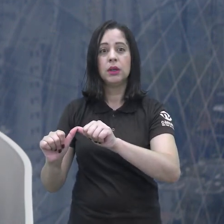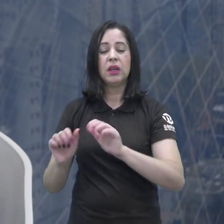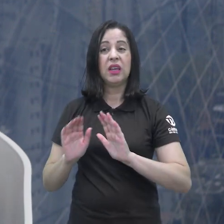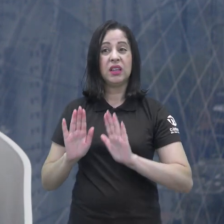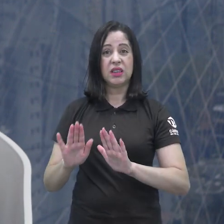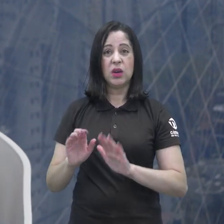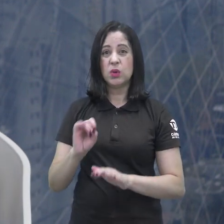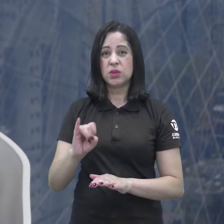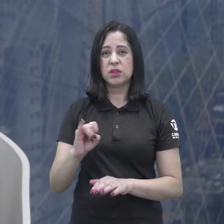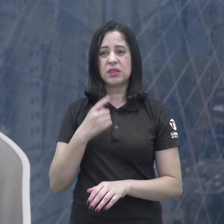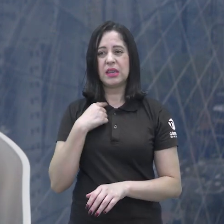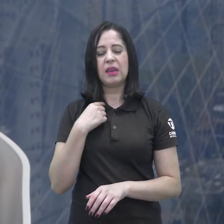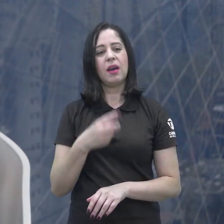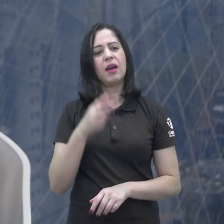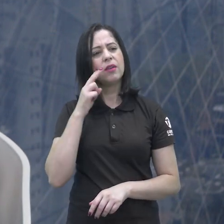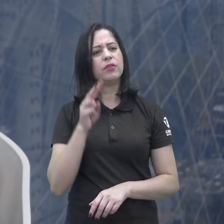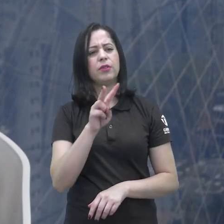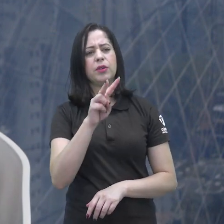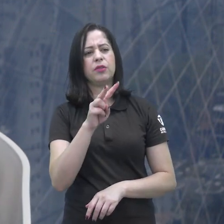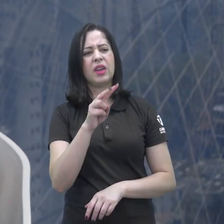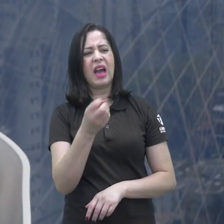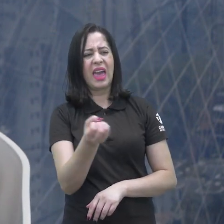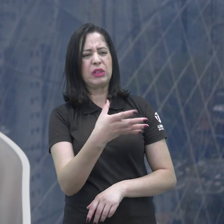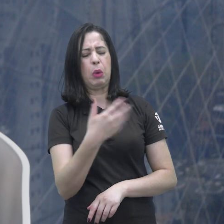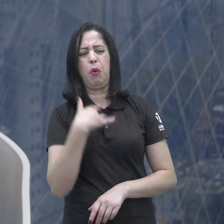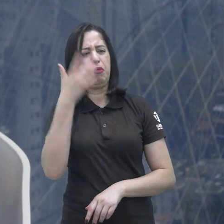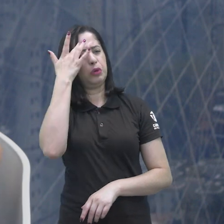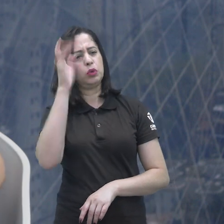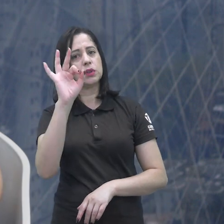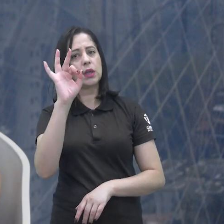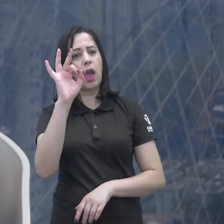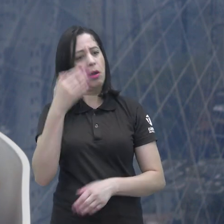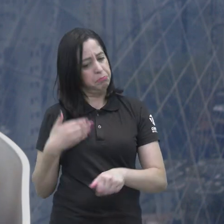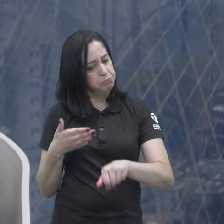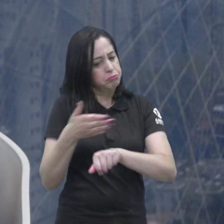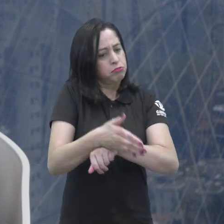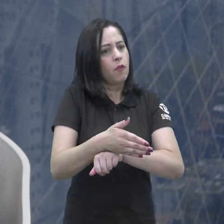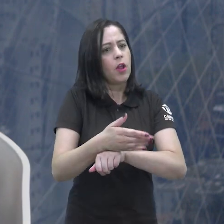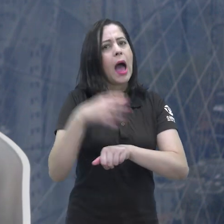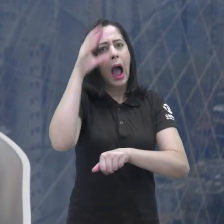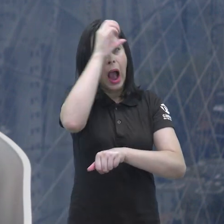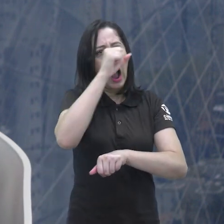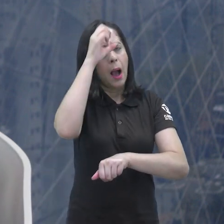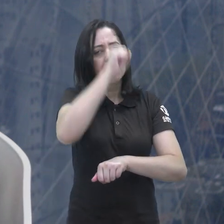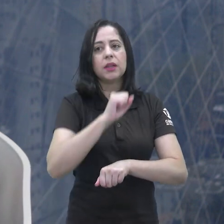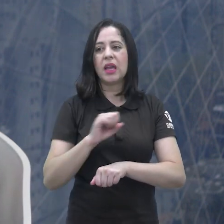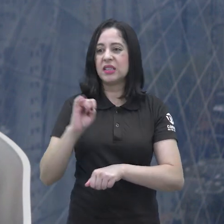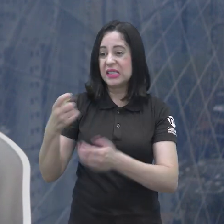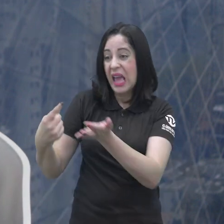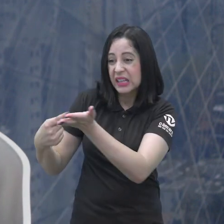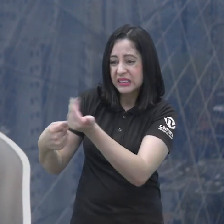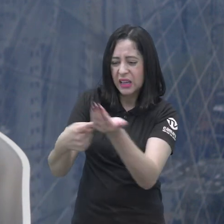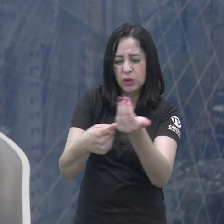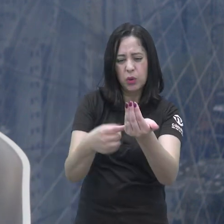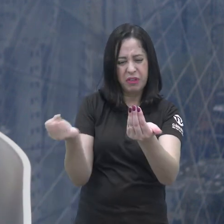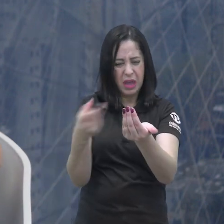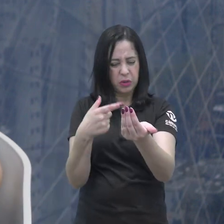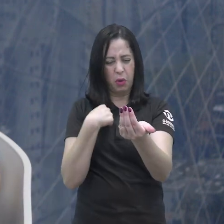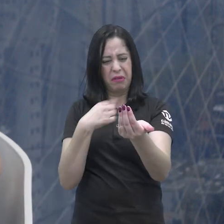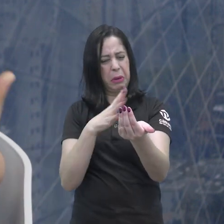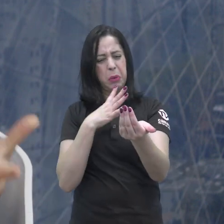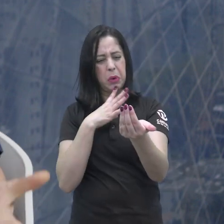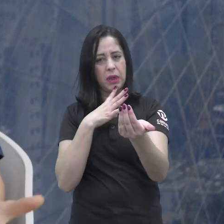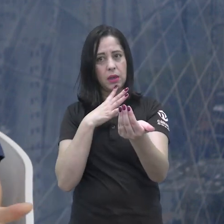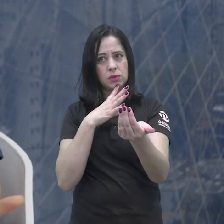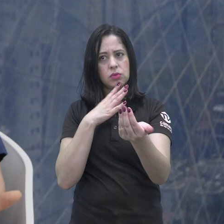deve me incomodar. Se eu não sei um novo processo, eu vou aprendê-lo. Se eu não conheço uma nova tecnologia, eu vou aprender essa tecnologia. Se eu não conheço